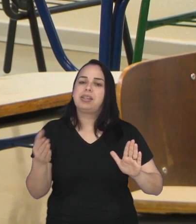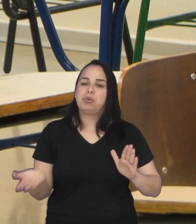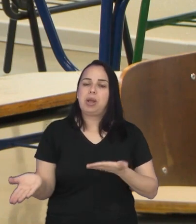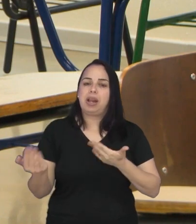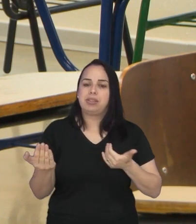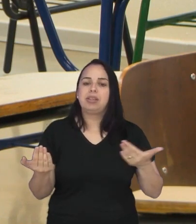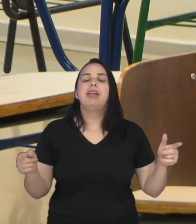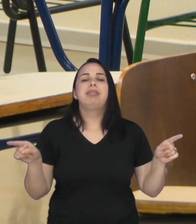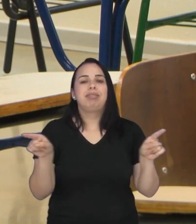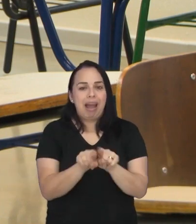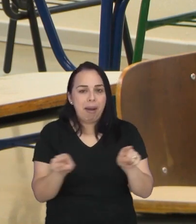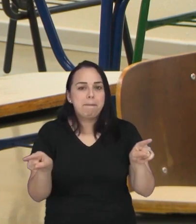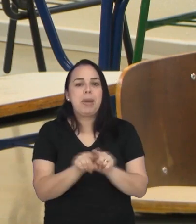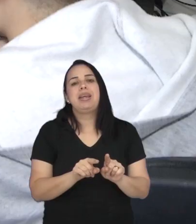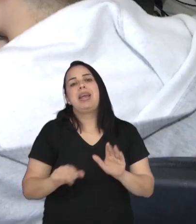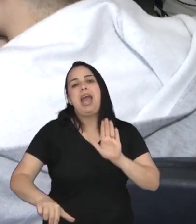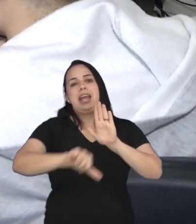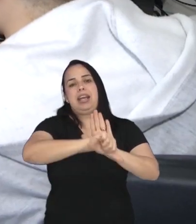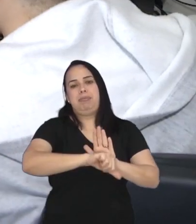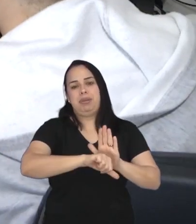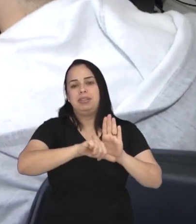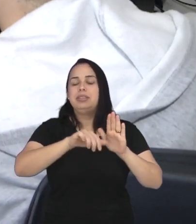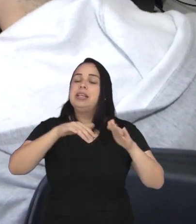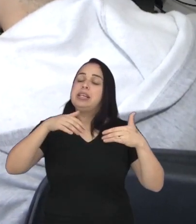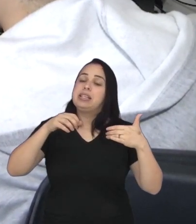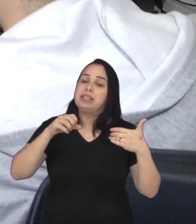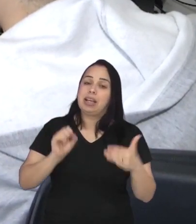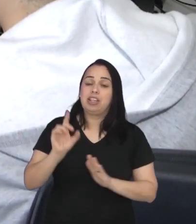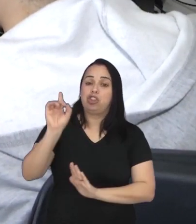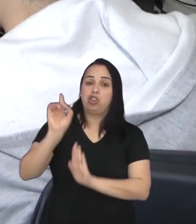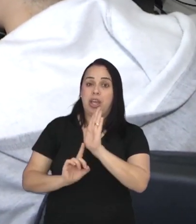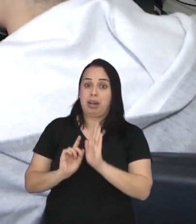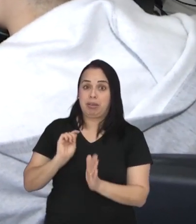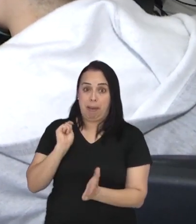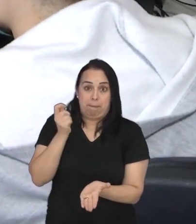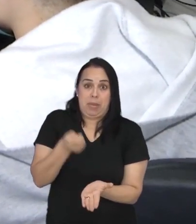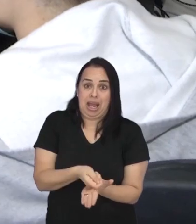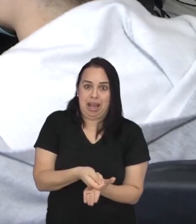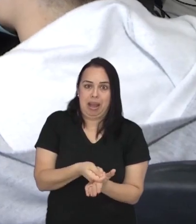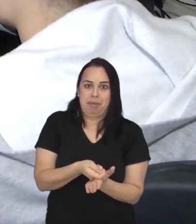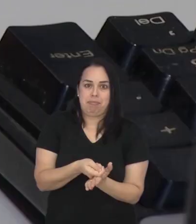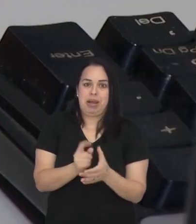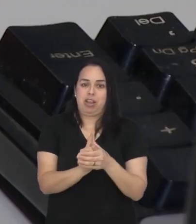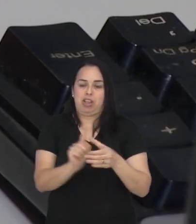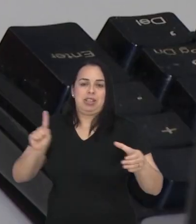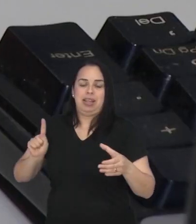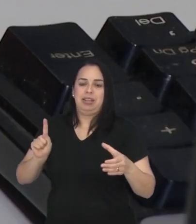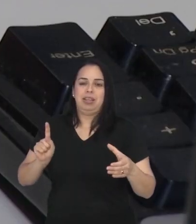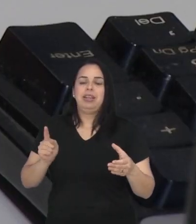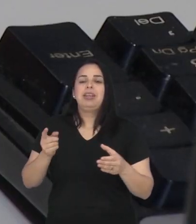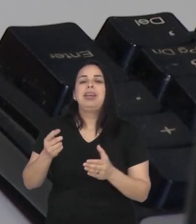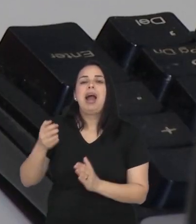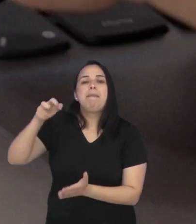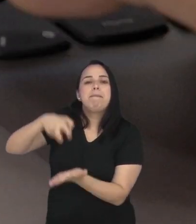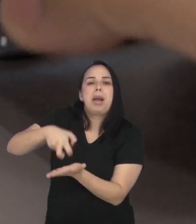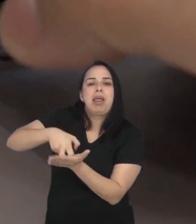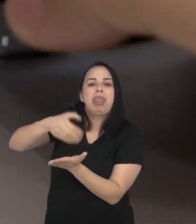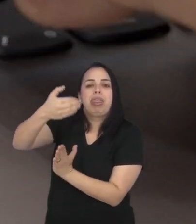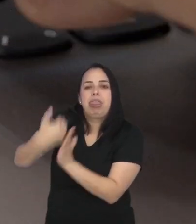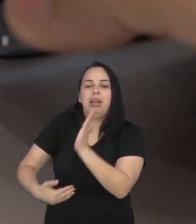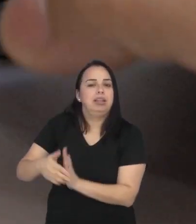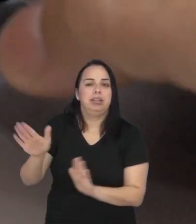de vista que são diferentes. O José Carlos é coordenador na Diocese e explica que a campanha é dividida em 3 momentos: